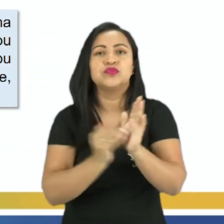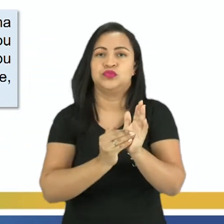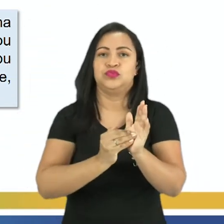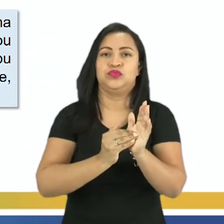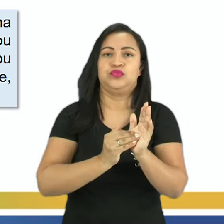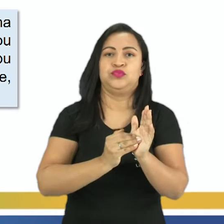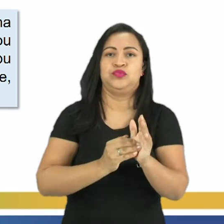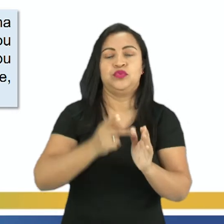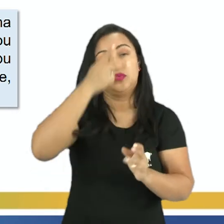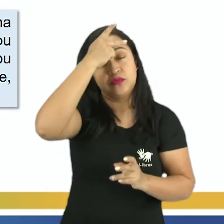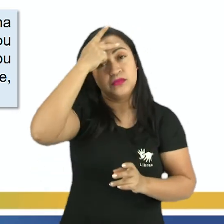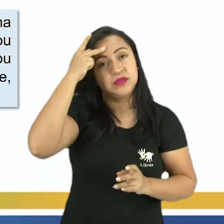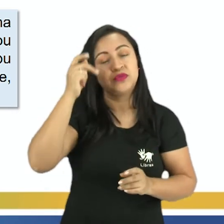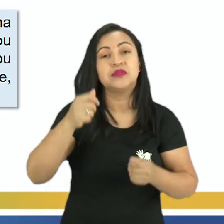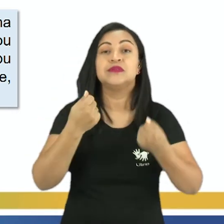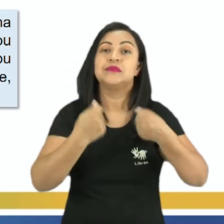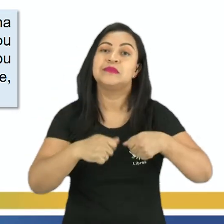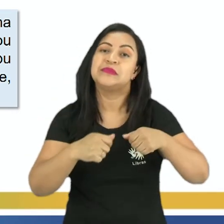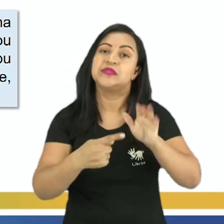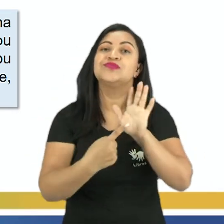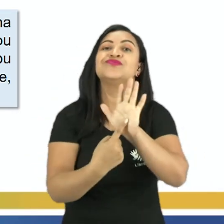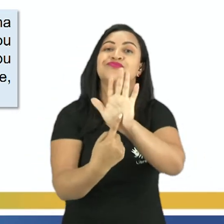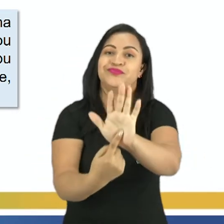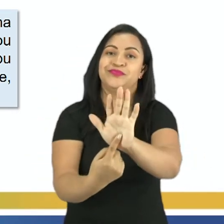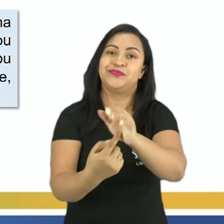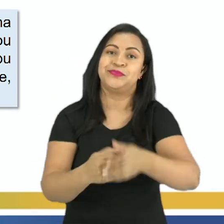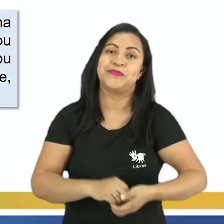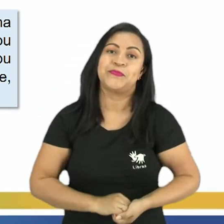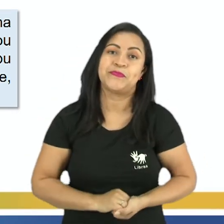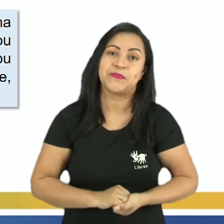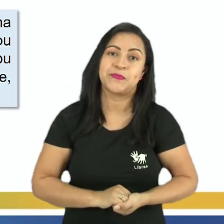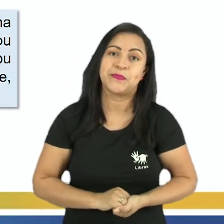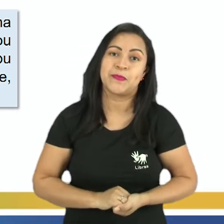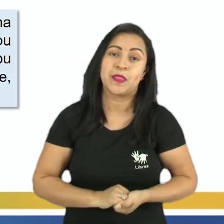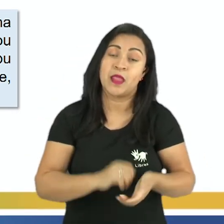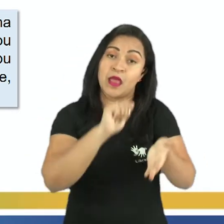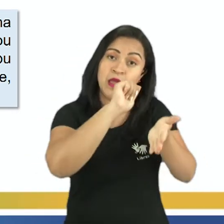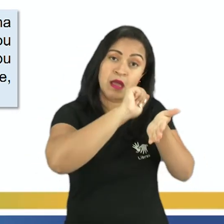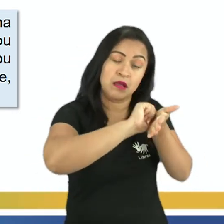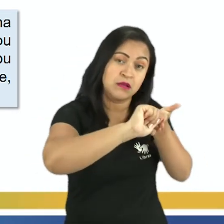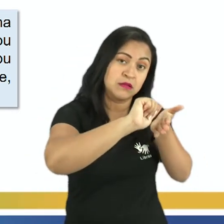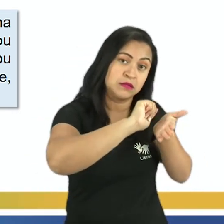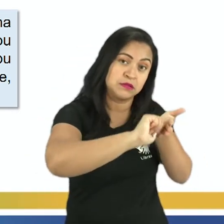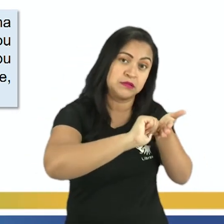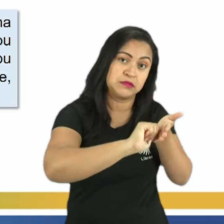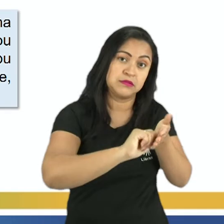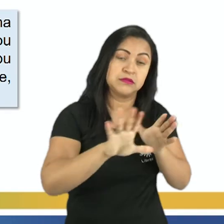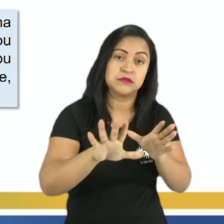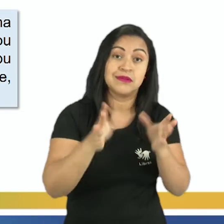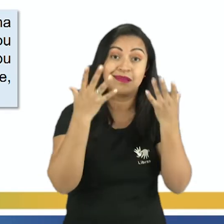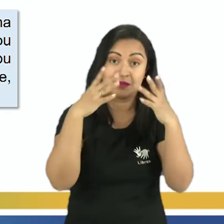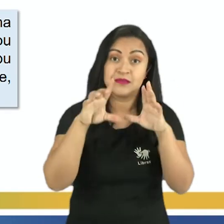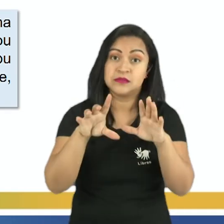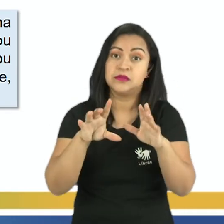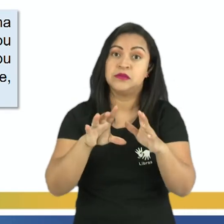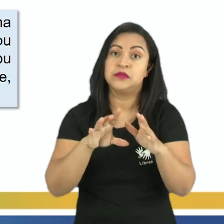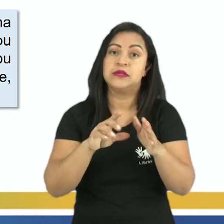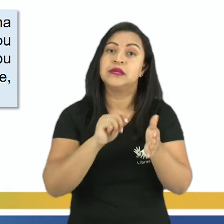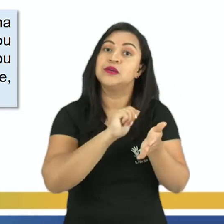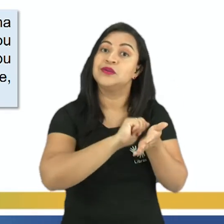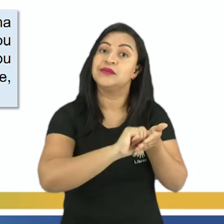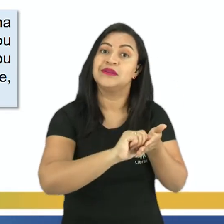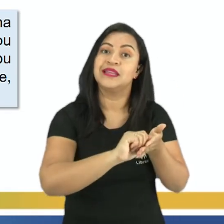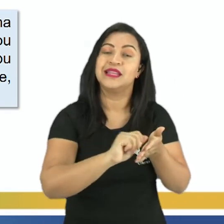tem que demonstrar para aqueles que estarão assistindo. As rubricas, e eu faço uma ressalva aqui para vocês, que